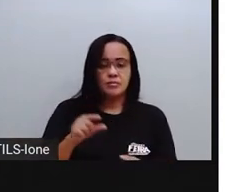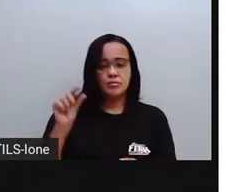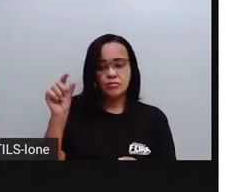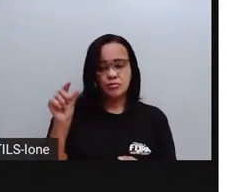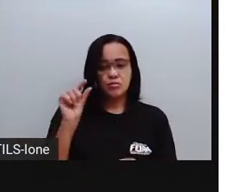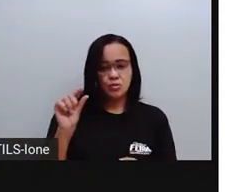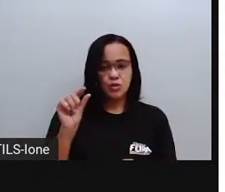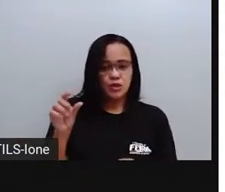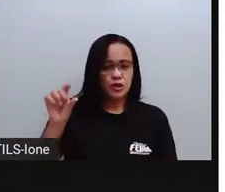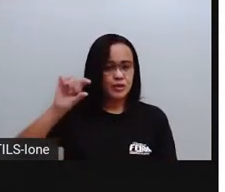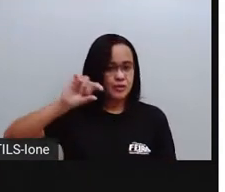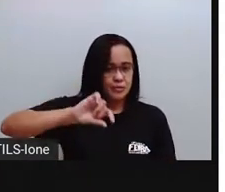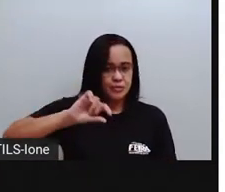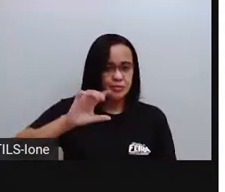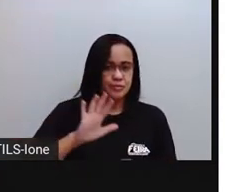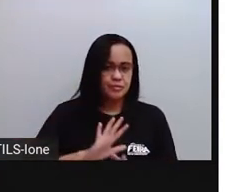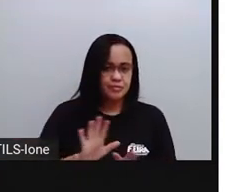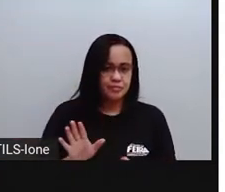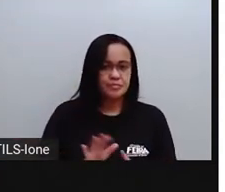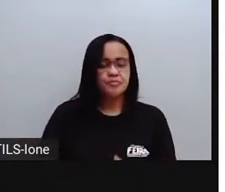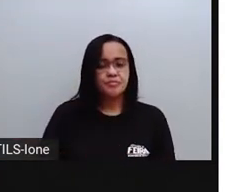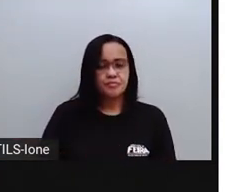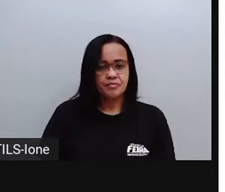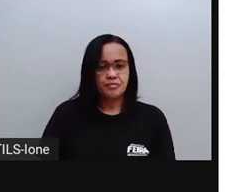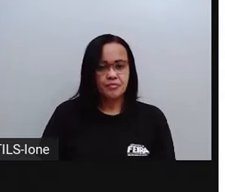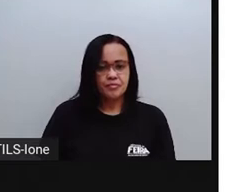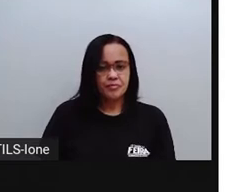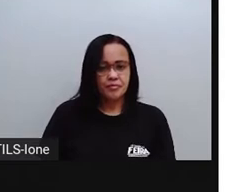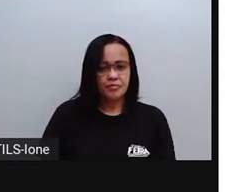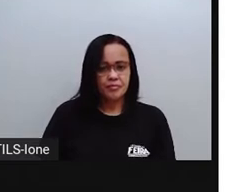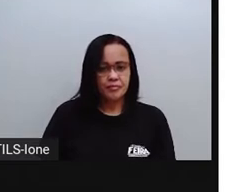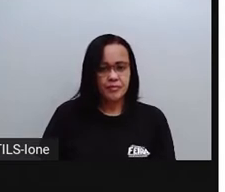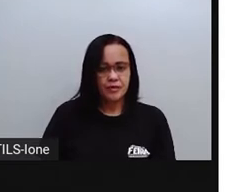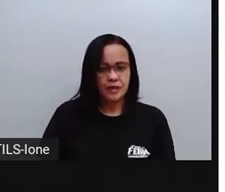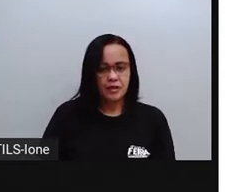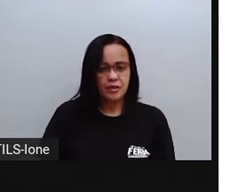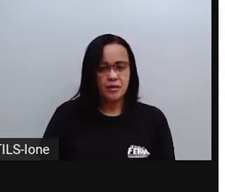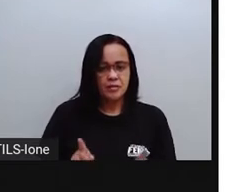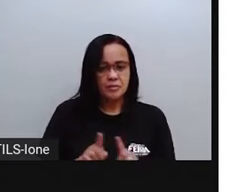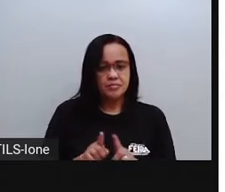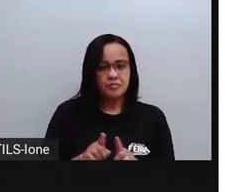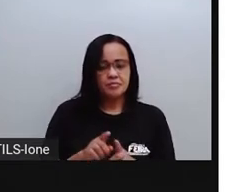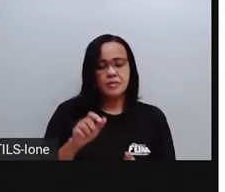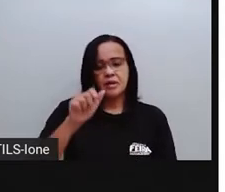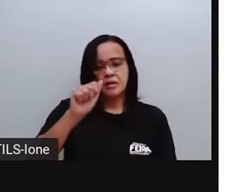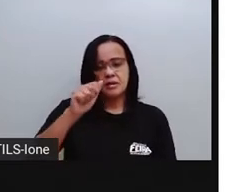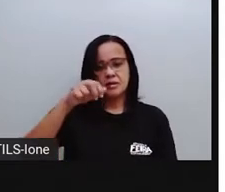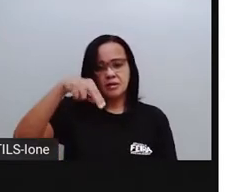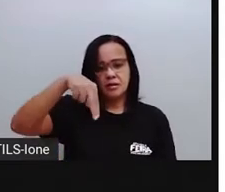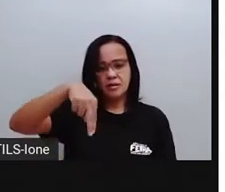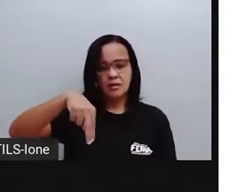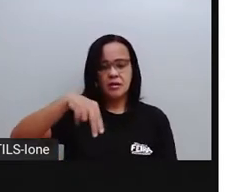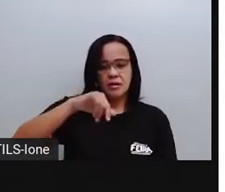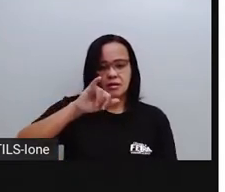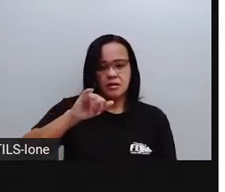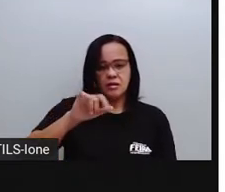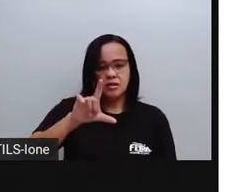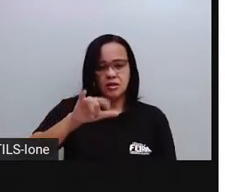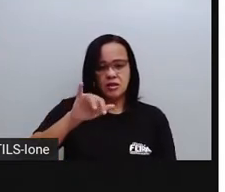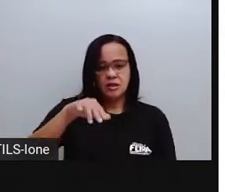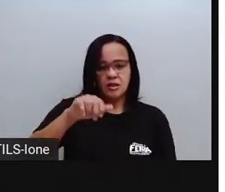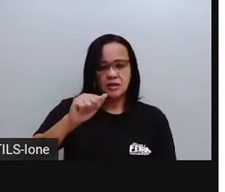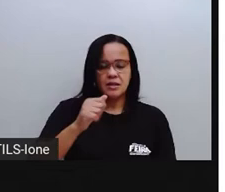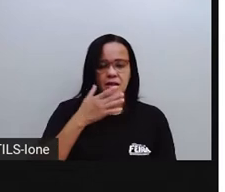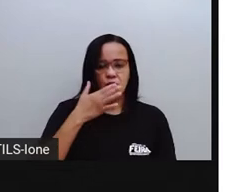eu vou dizer as medidas na estante de cada coisa. E anilina. Se você não tiver anilina, você pode usar um pouquinho de